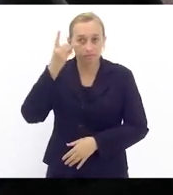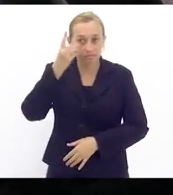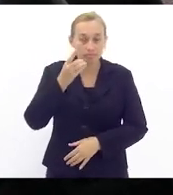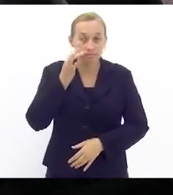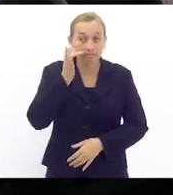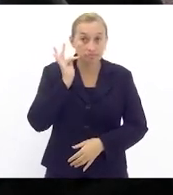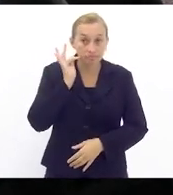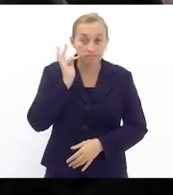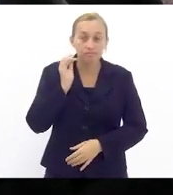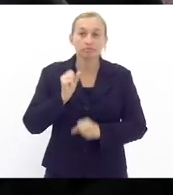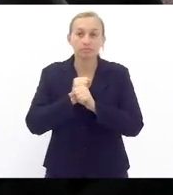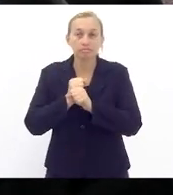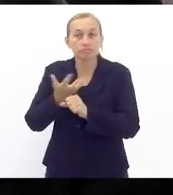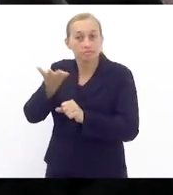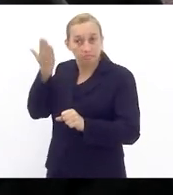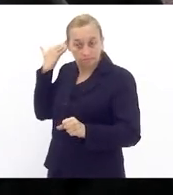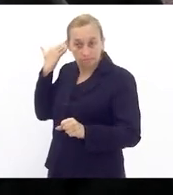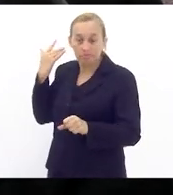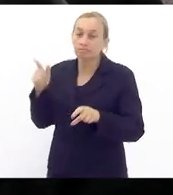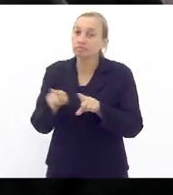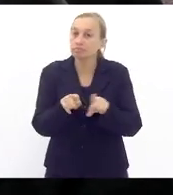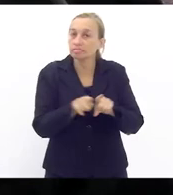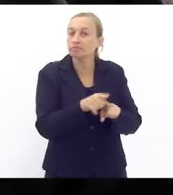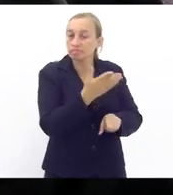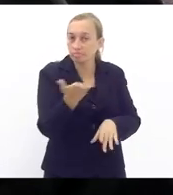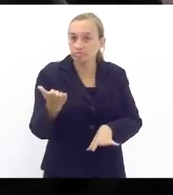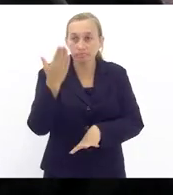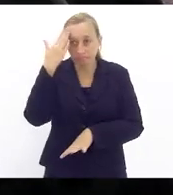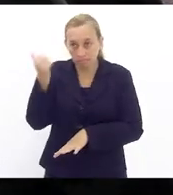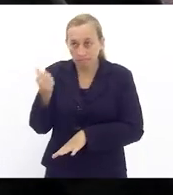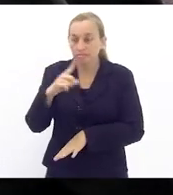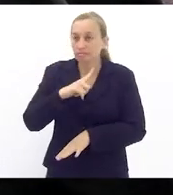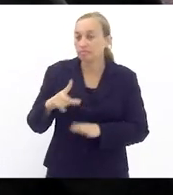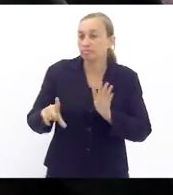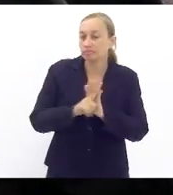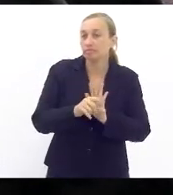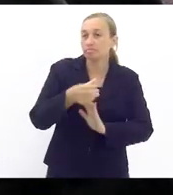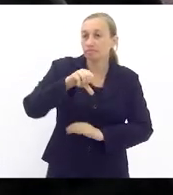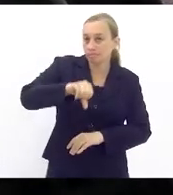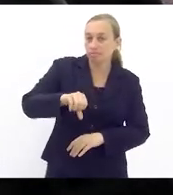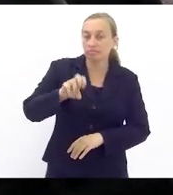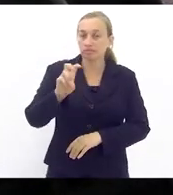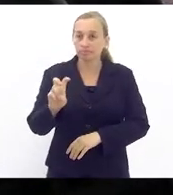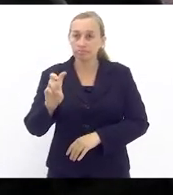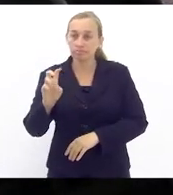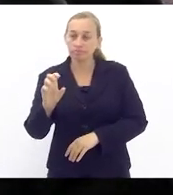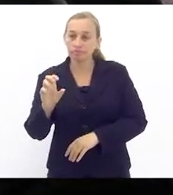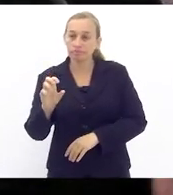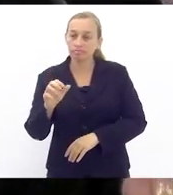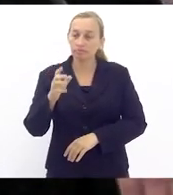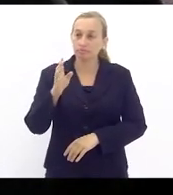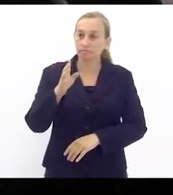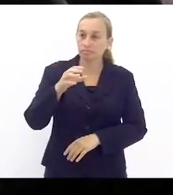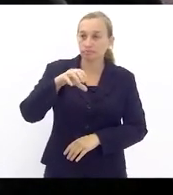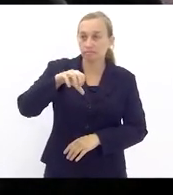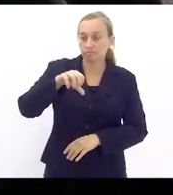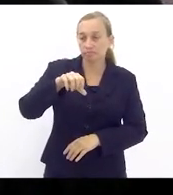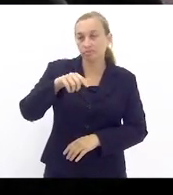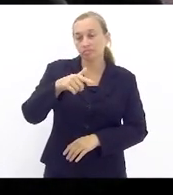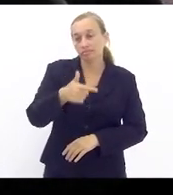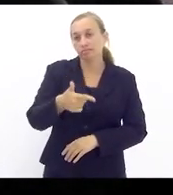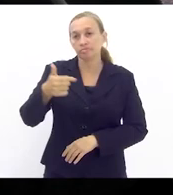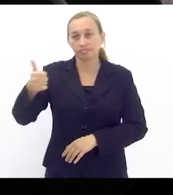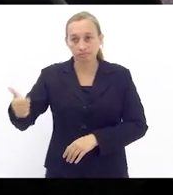Serafim e no ano passado também para vocês saberem tem uma lei 9586/2022 que garante